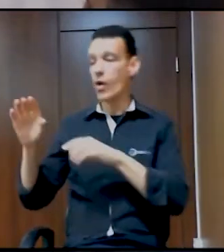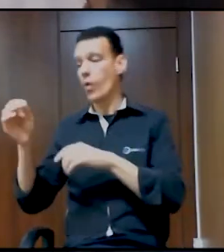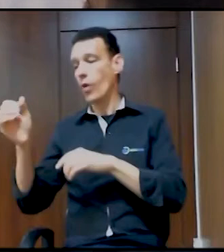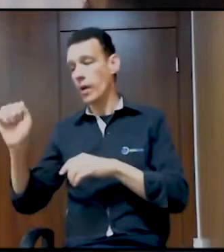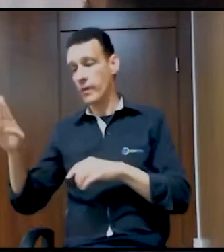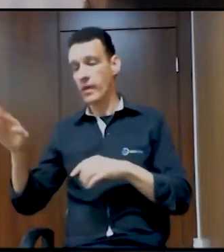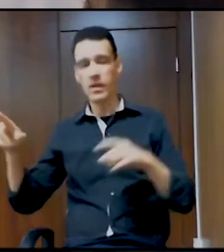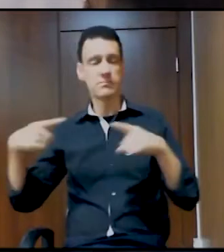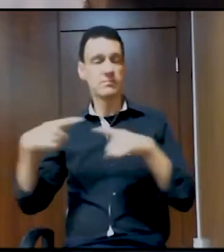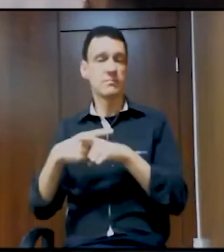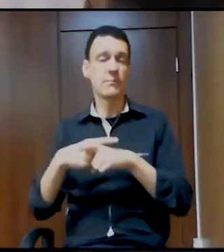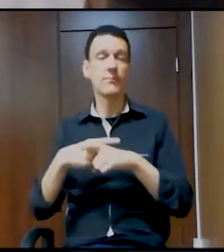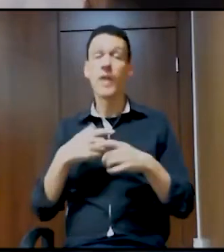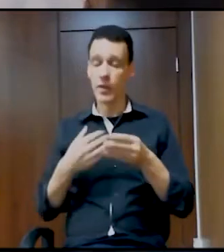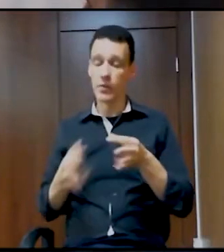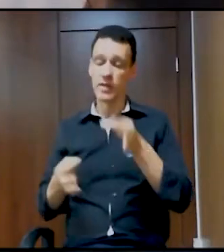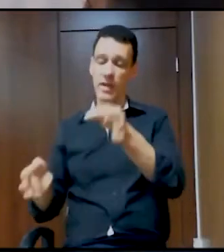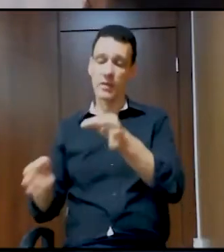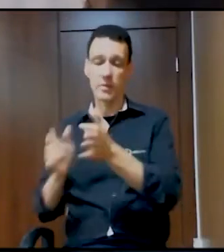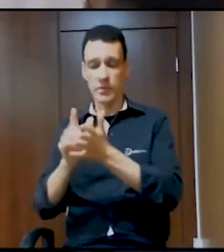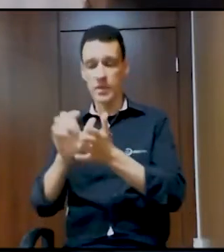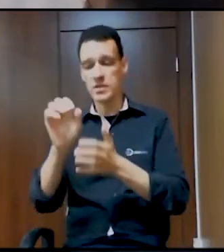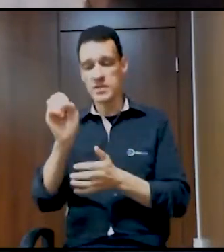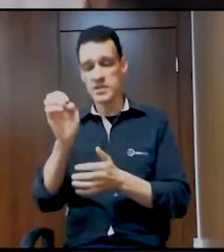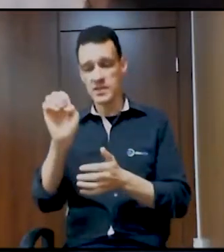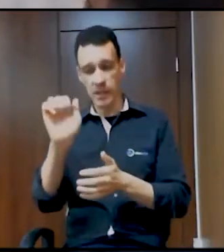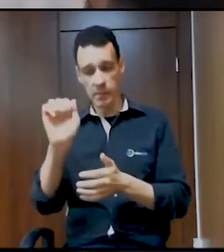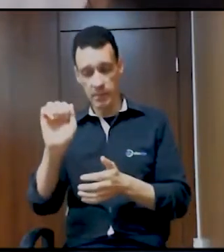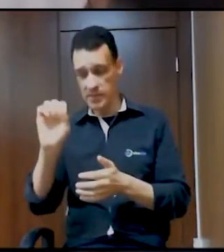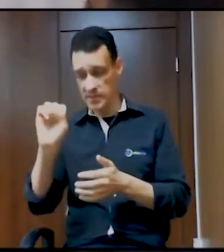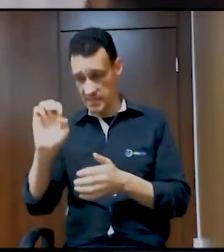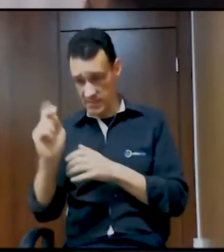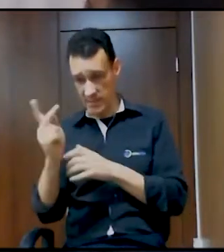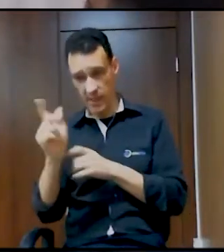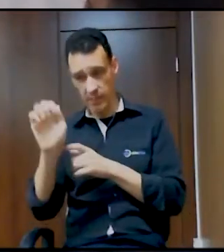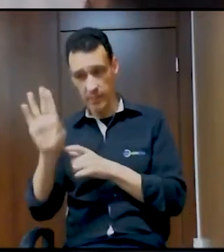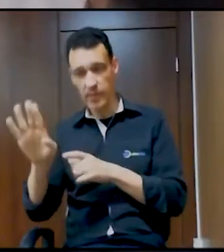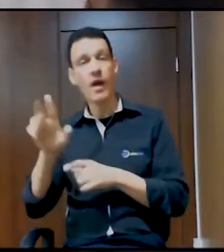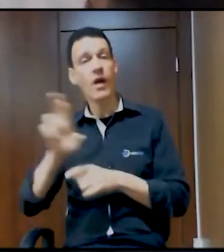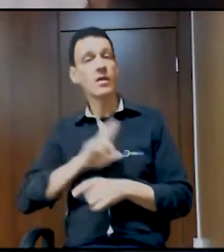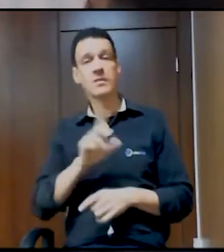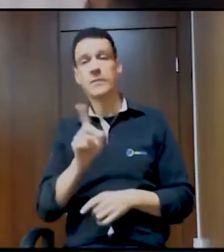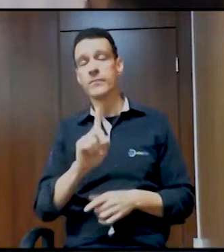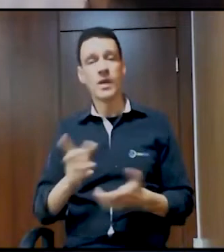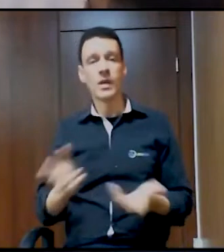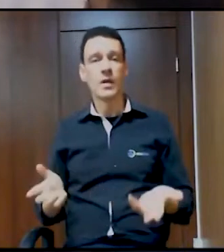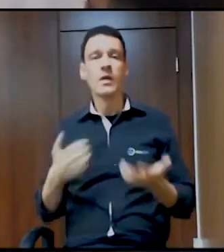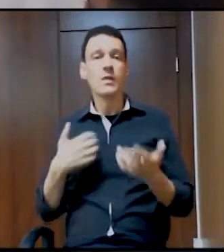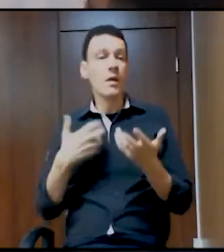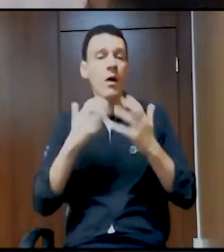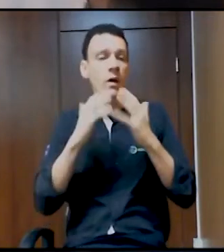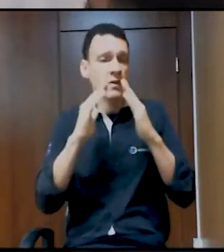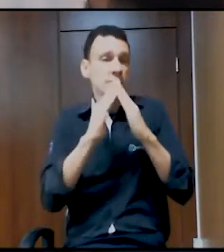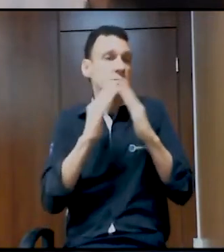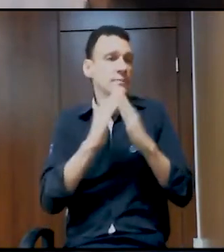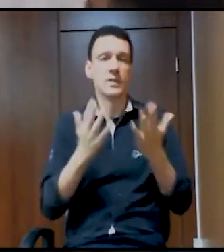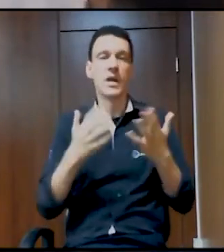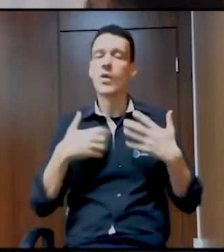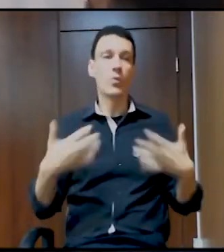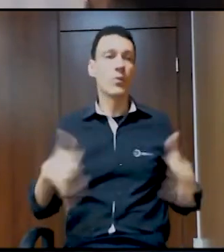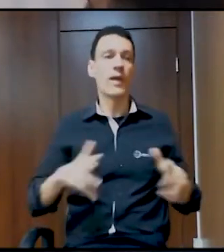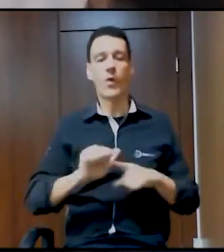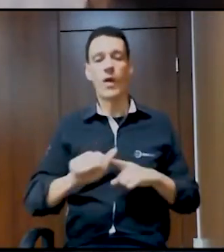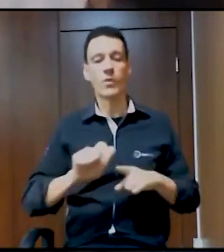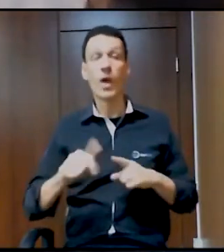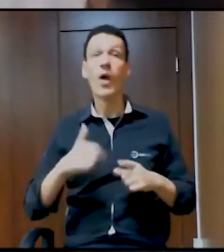SEAB e o SEAB não responde. E eu, como todo mundo aqui, tentando morar. Eu não quero aluguel social, eu